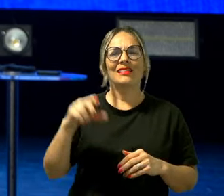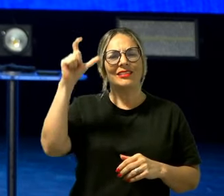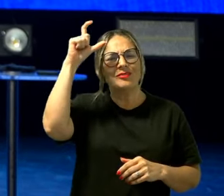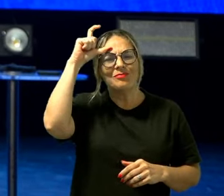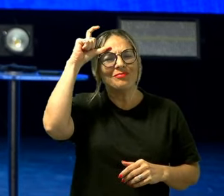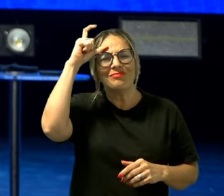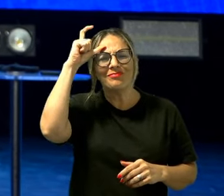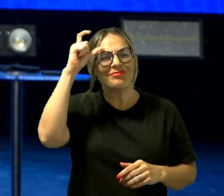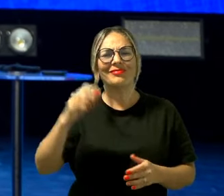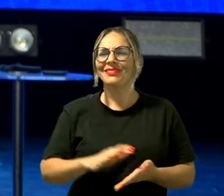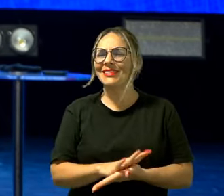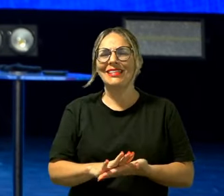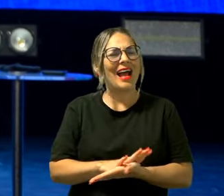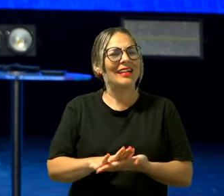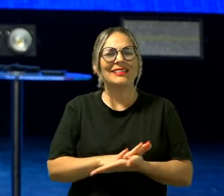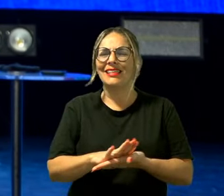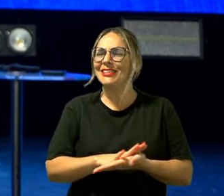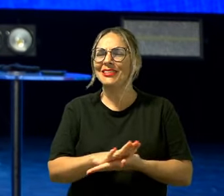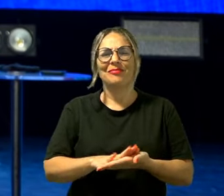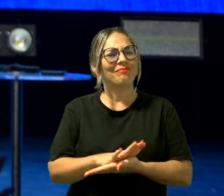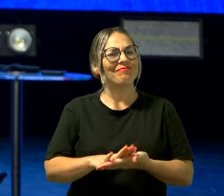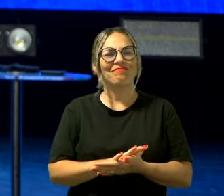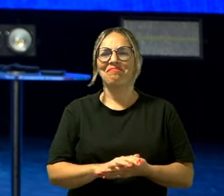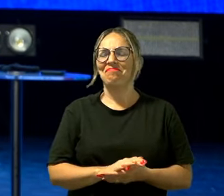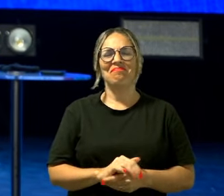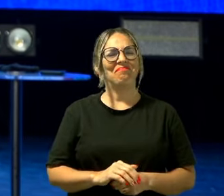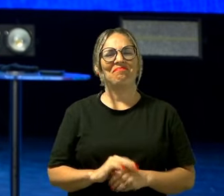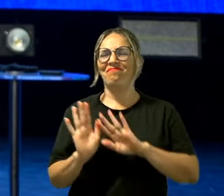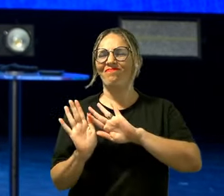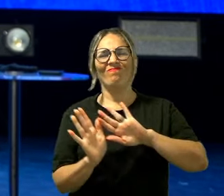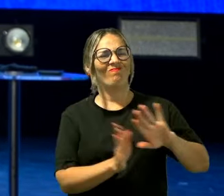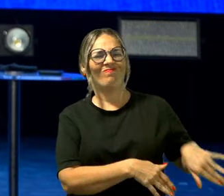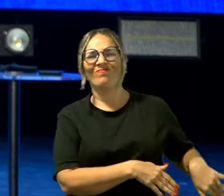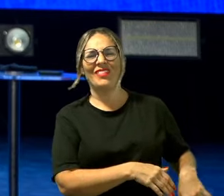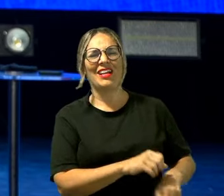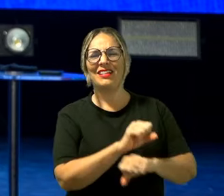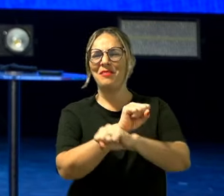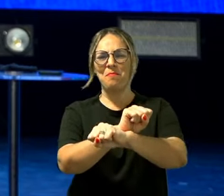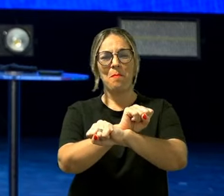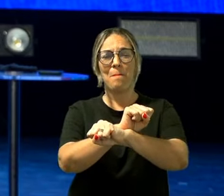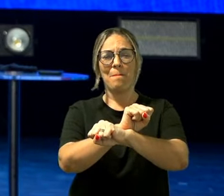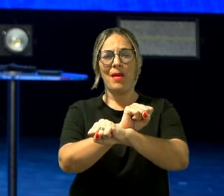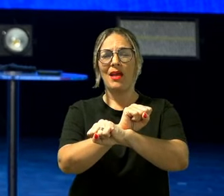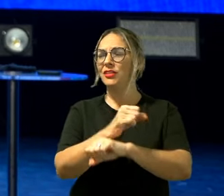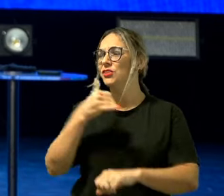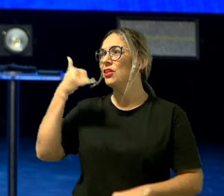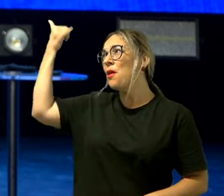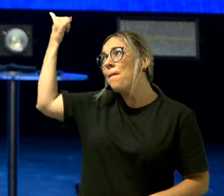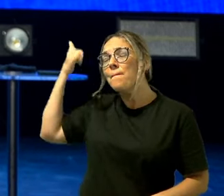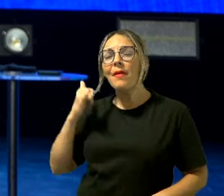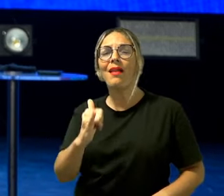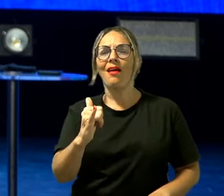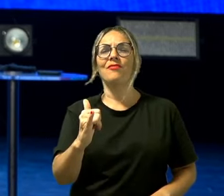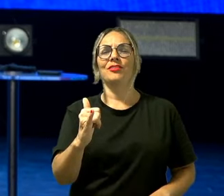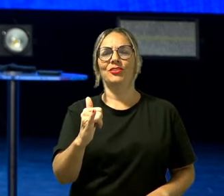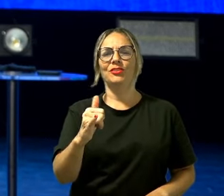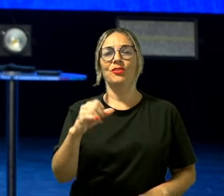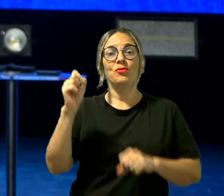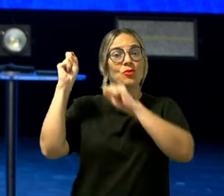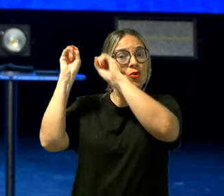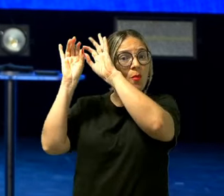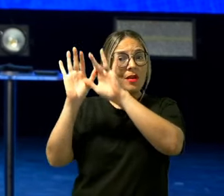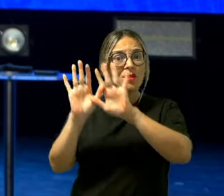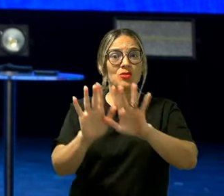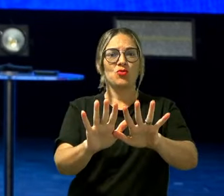potestade, nenhuma obra de feitiçaria que possa impedir aquilo que Deus falou de se manifestar. Se a pressão está aumentando, ei,